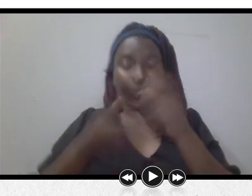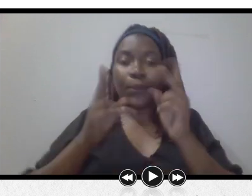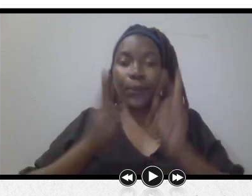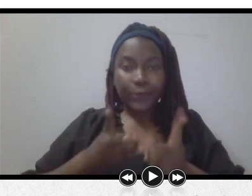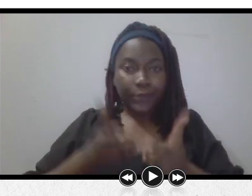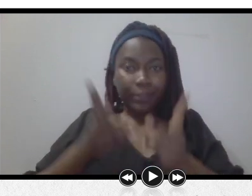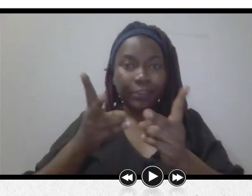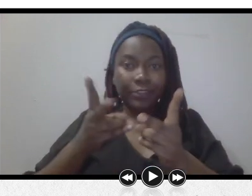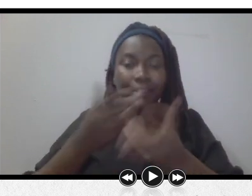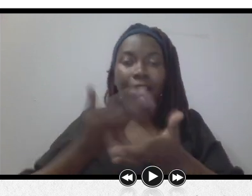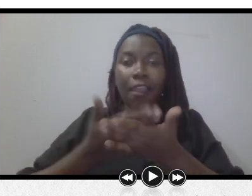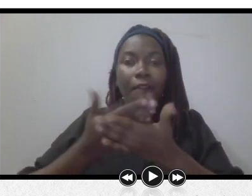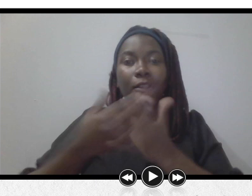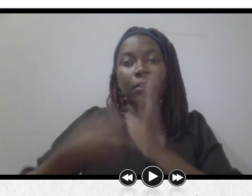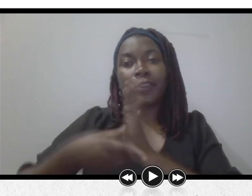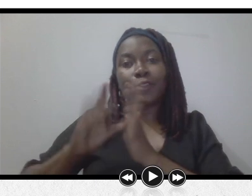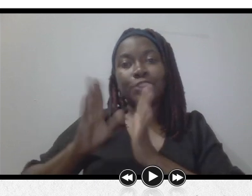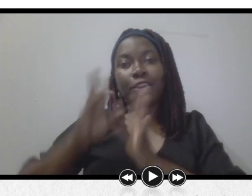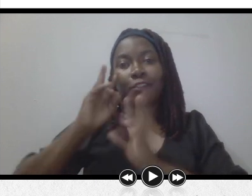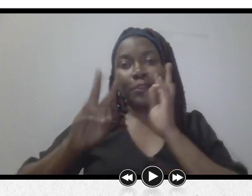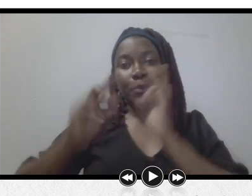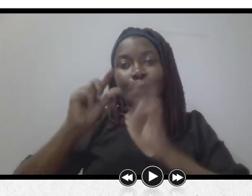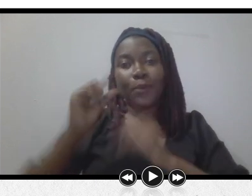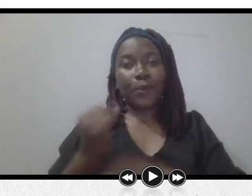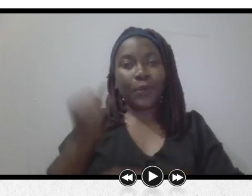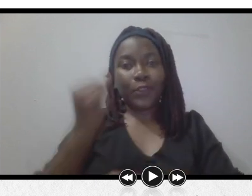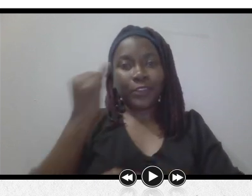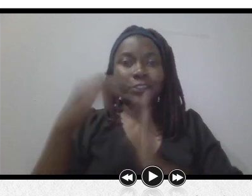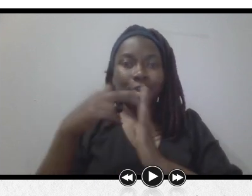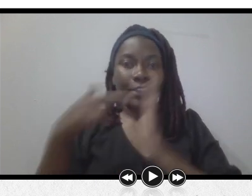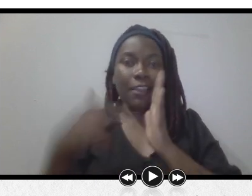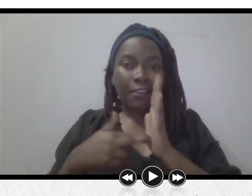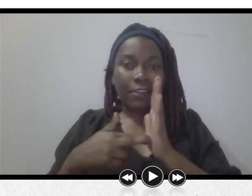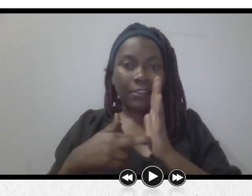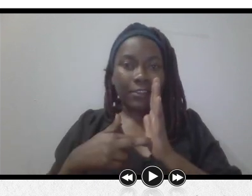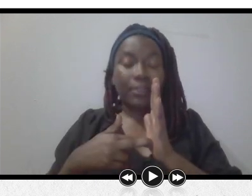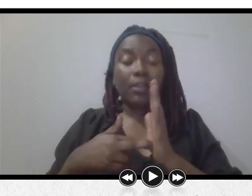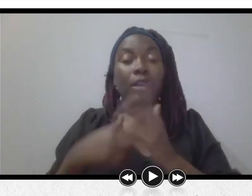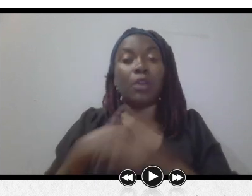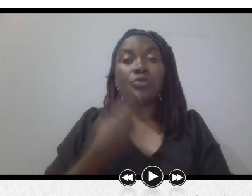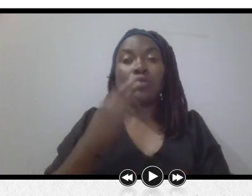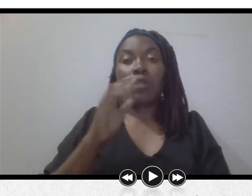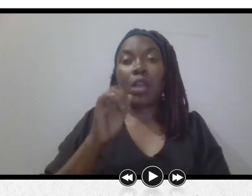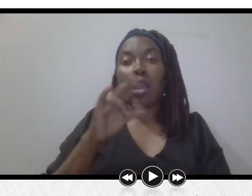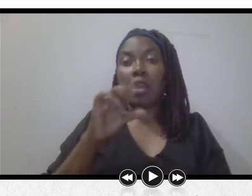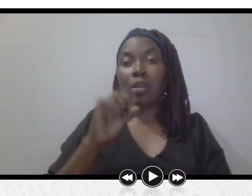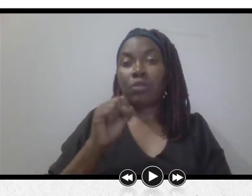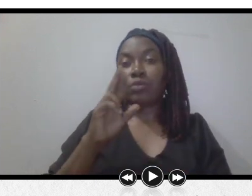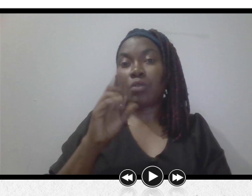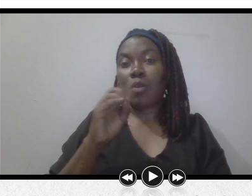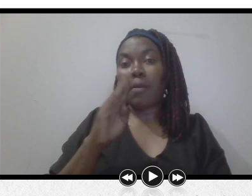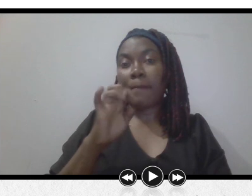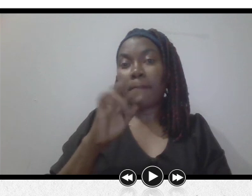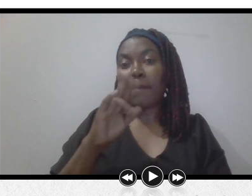continuidade à aula anterior que já vimos um pouco sobre a importância da regulação. Eu sou Carlos Roberto de Oliveira, me apresentando